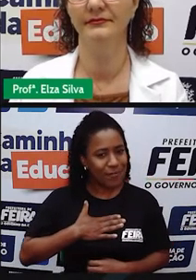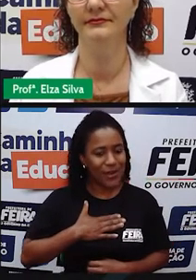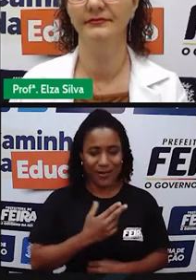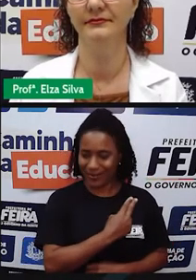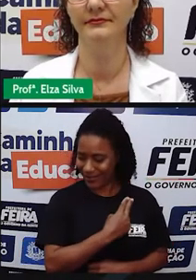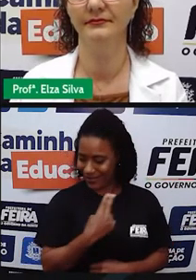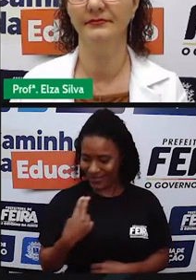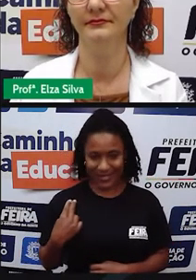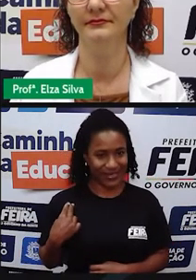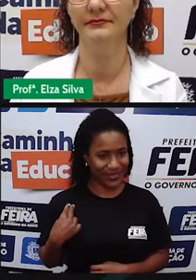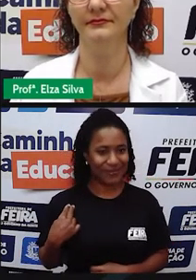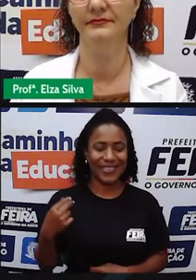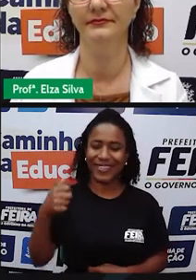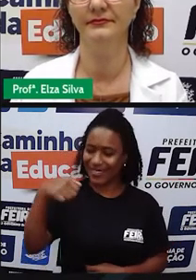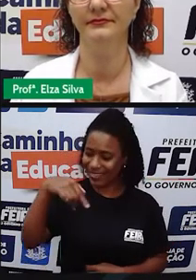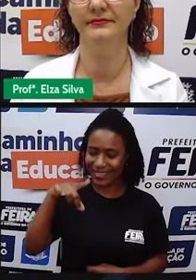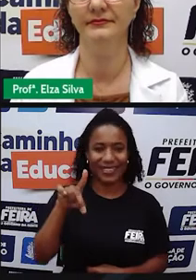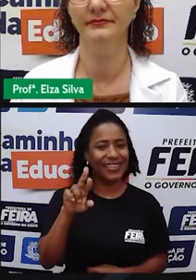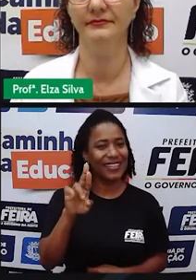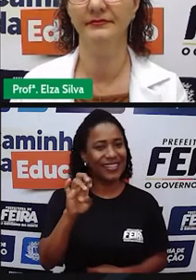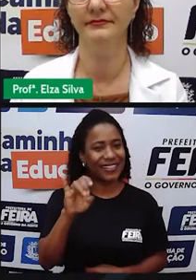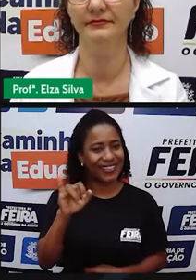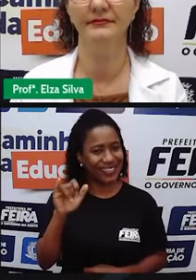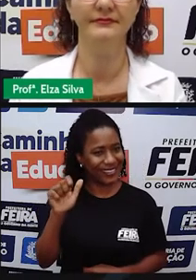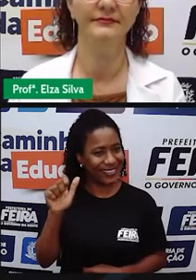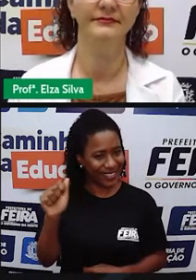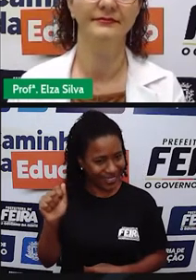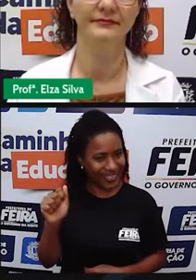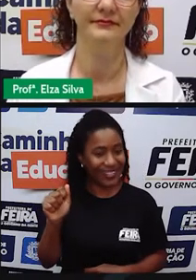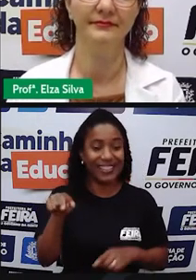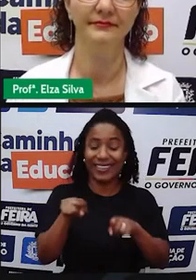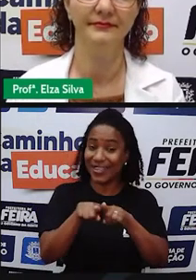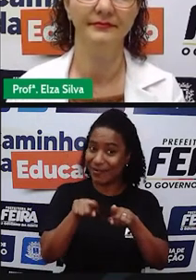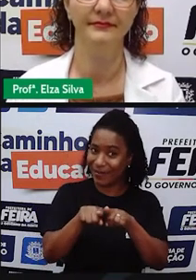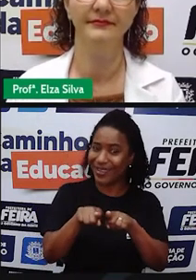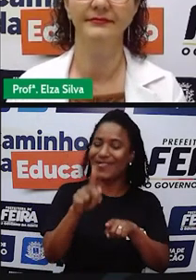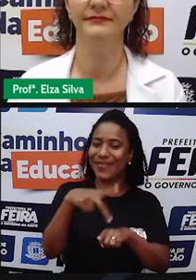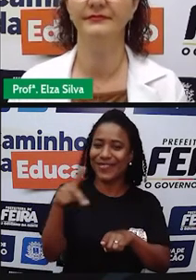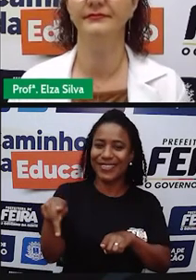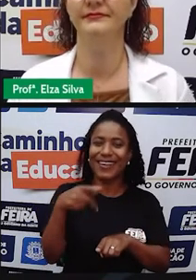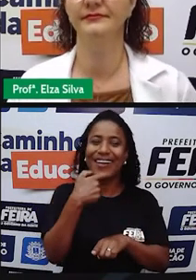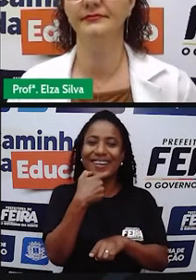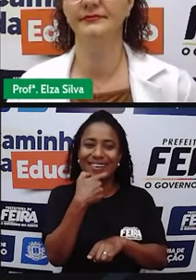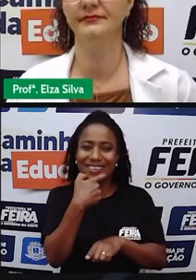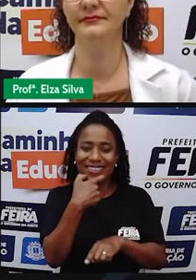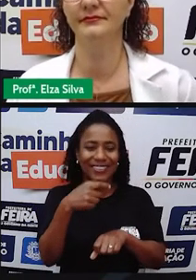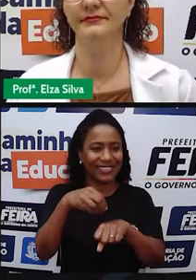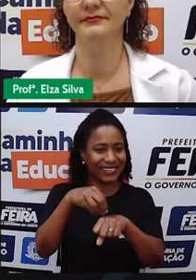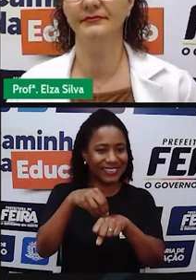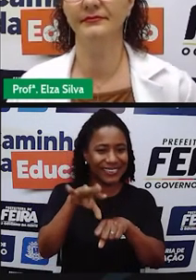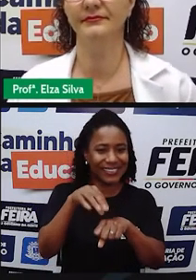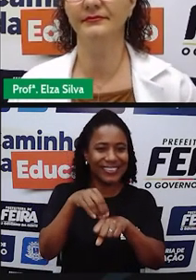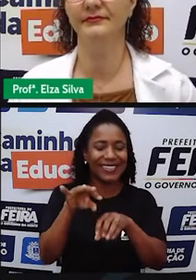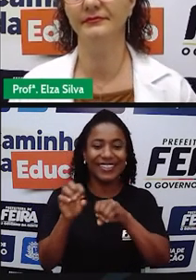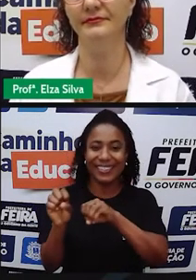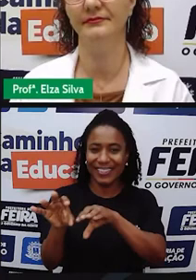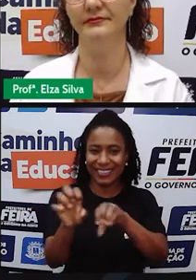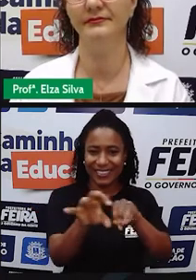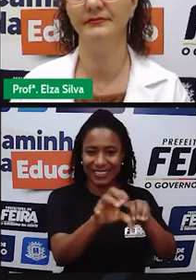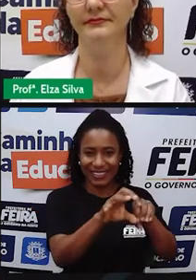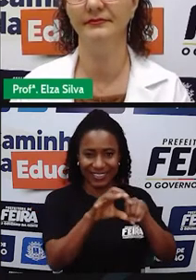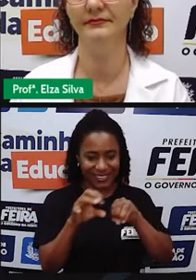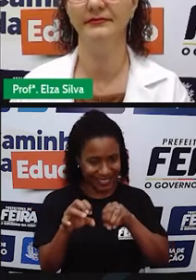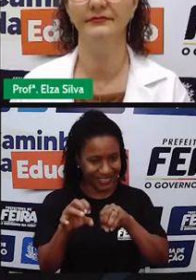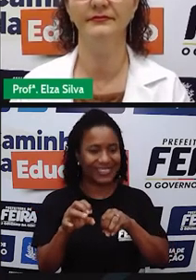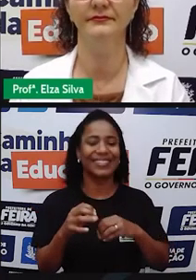teacher. Eu sou também uma professora de inglês. So welcome to our English class number